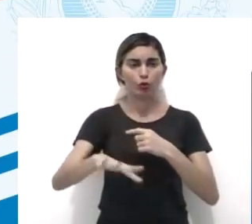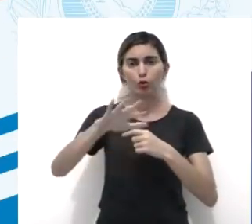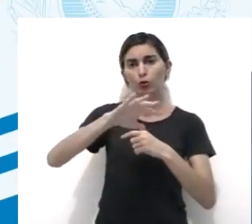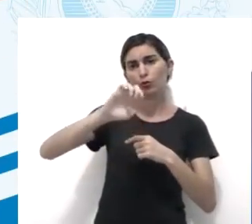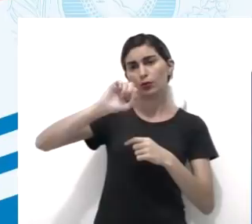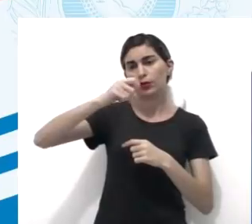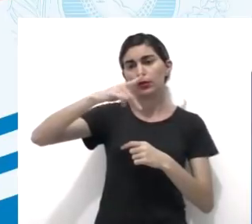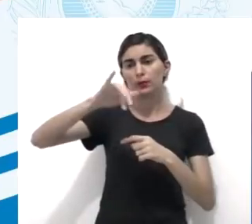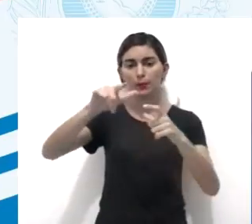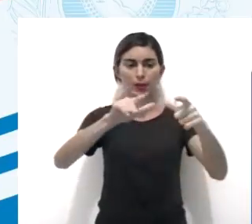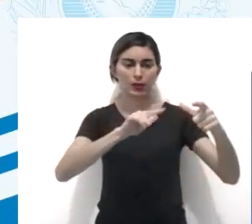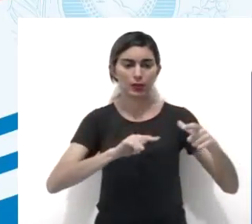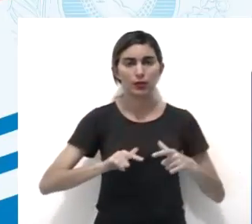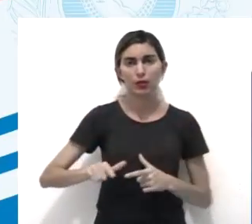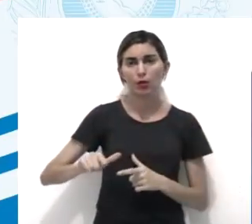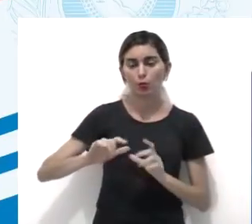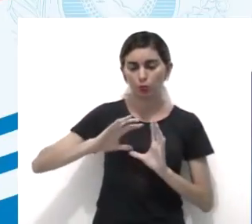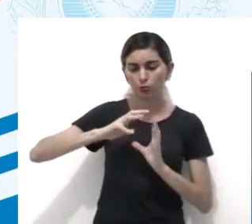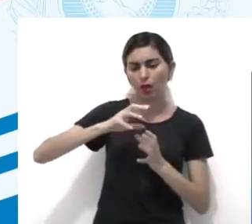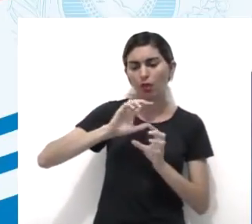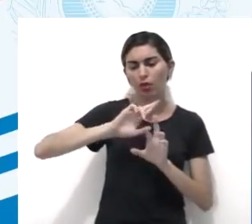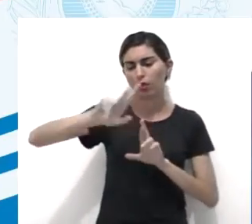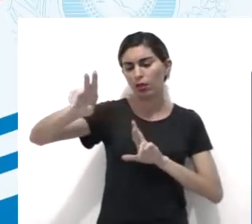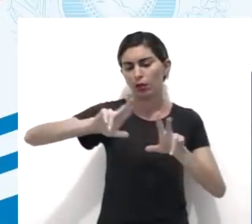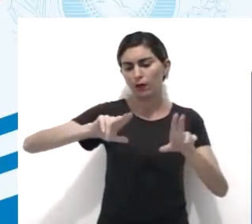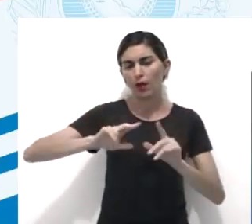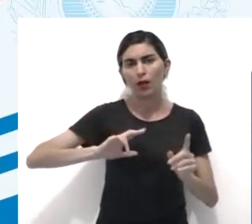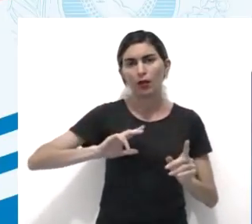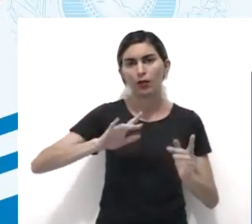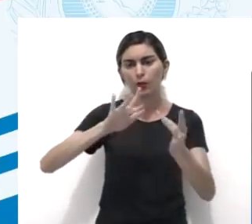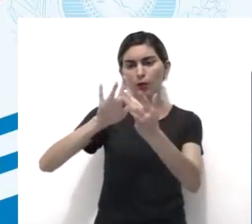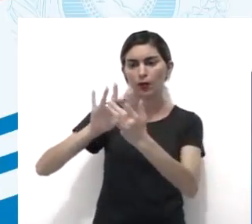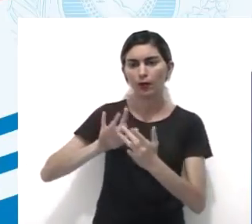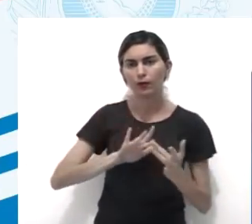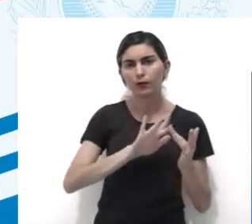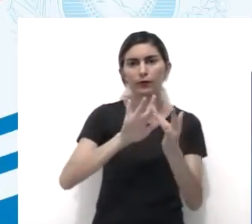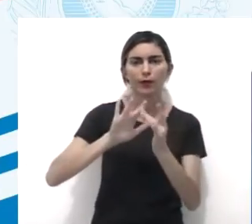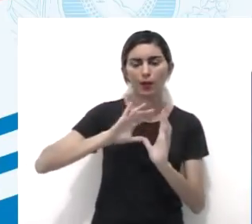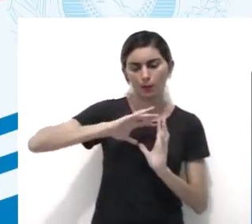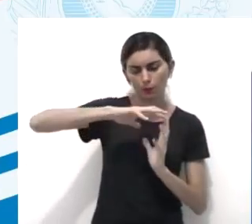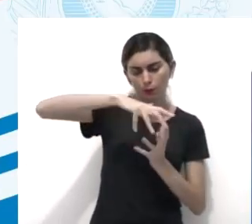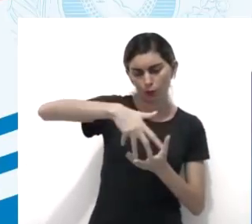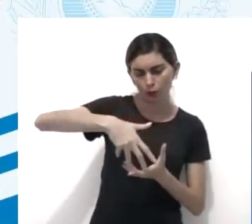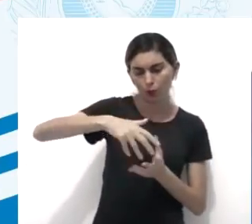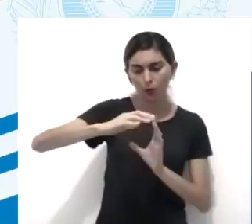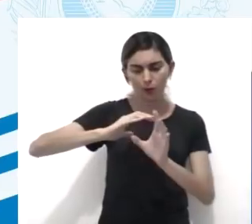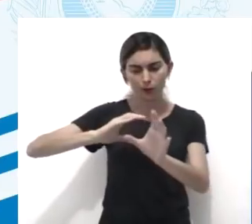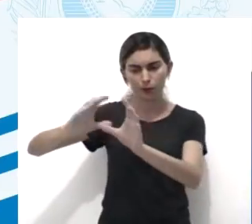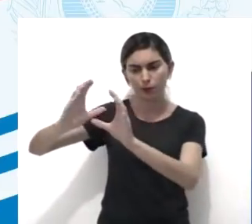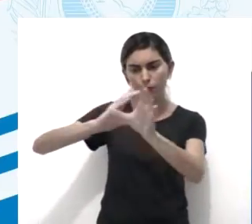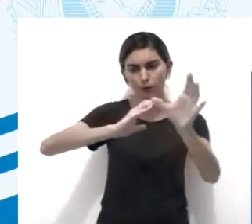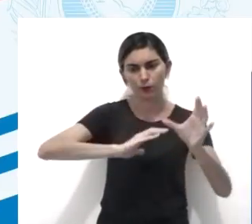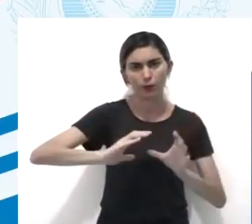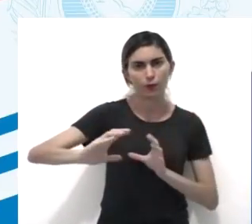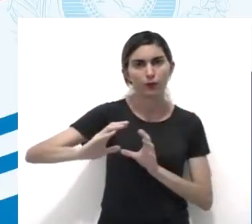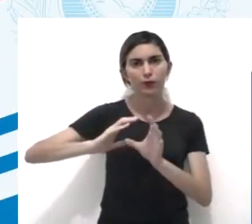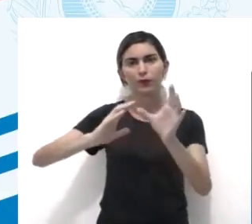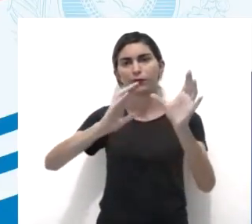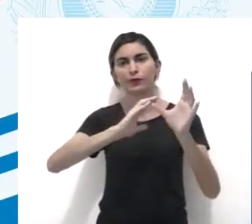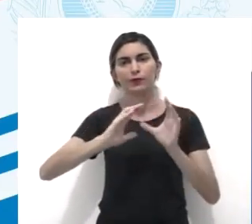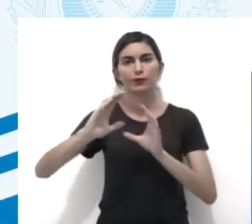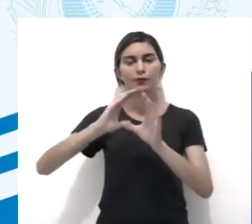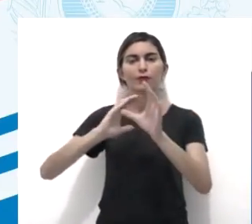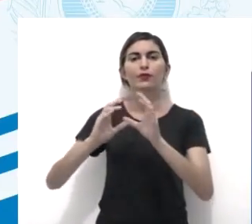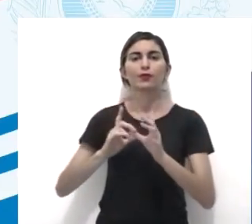socioespaciais, onde partes diferentes do globo são intercorrelacionados e aí, a partir daí eles